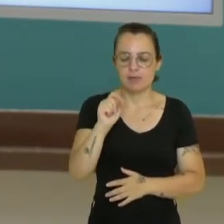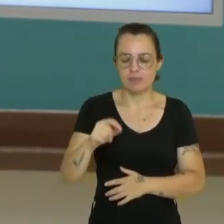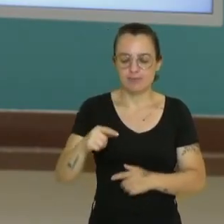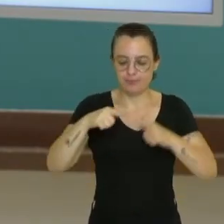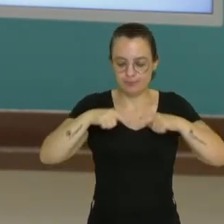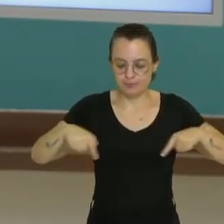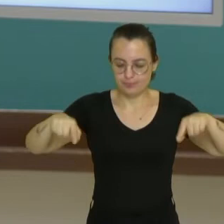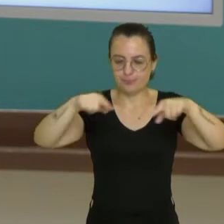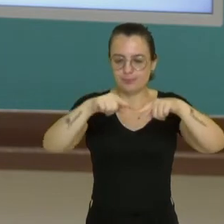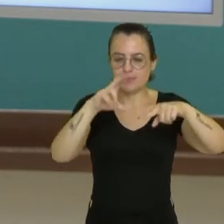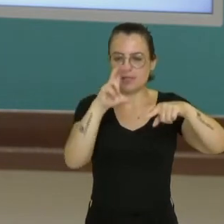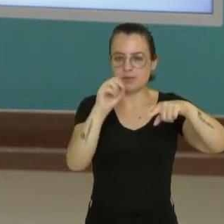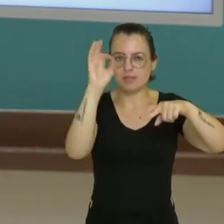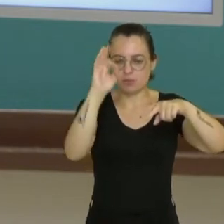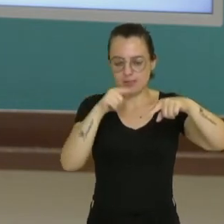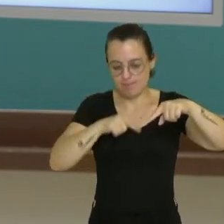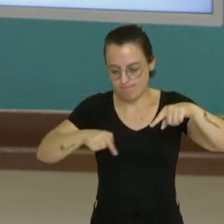aqui,